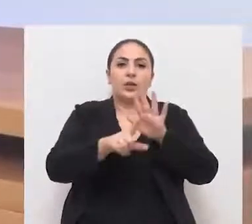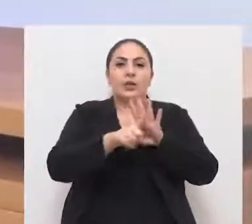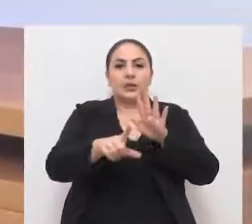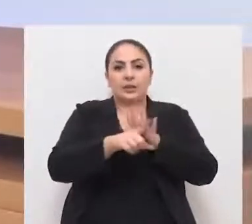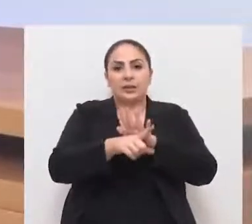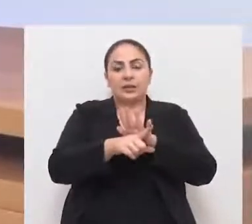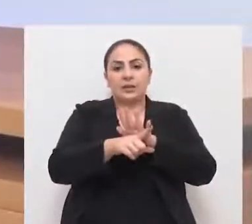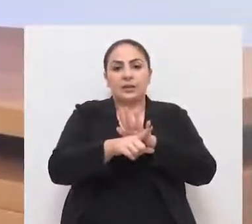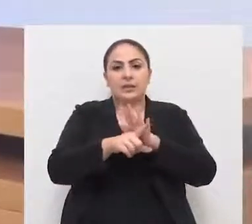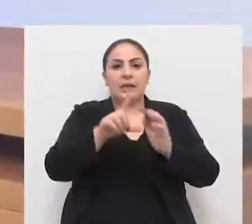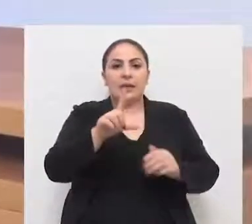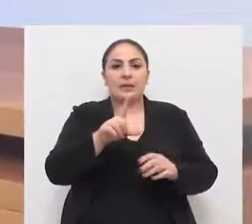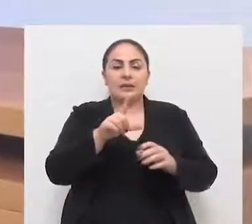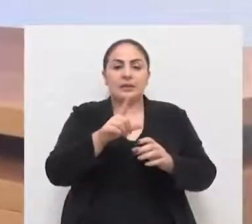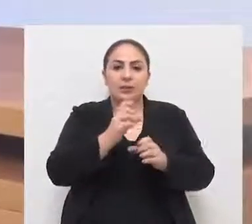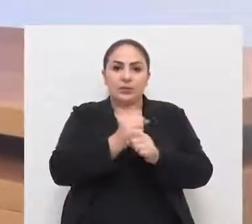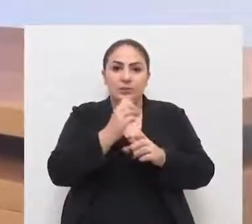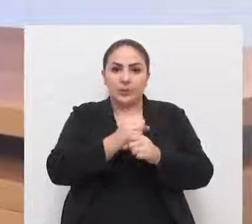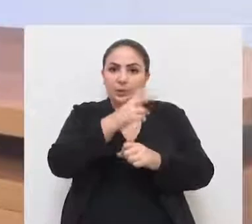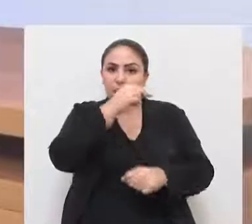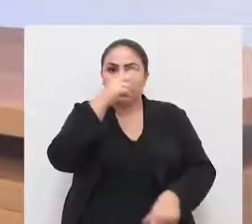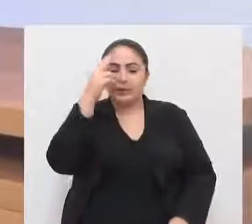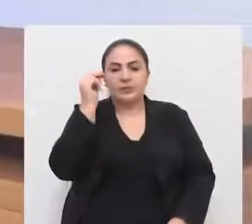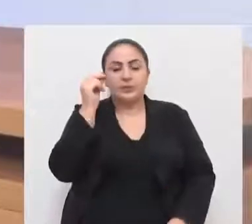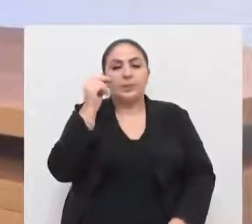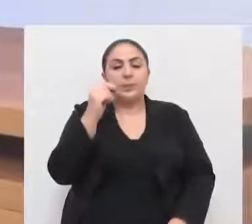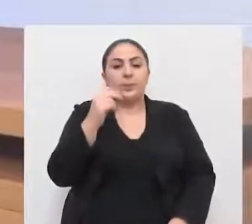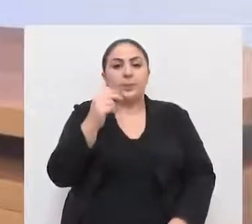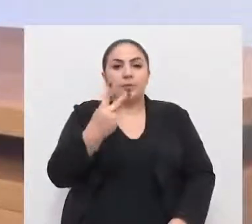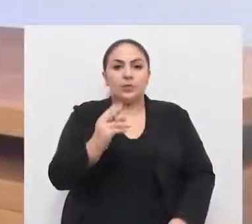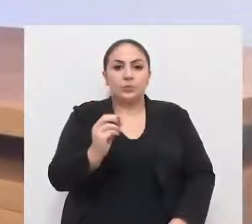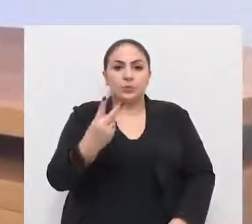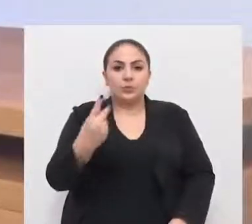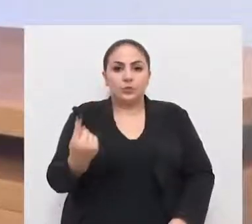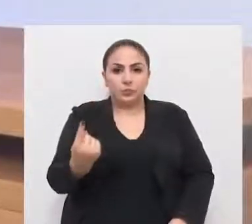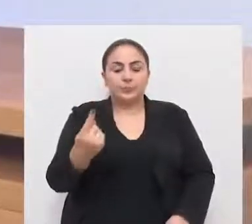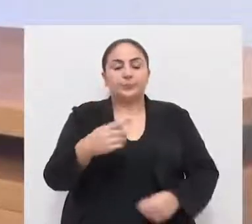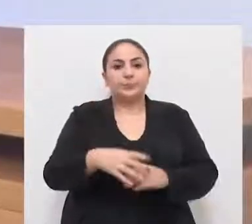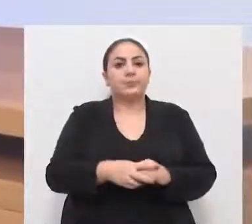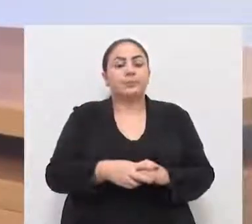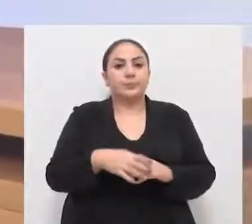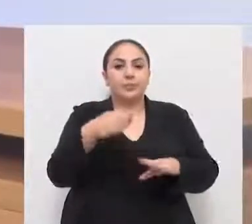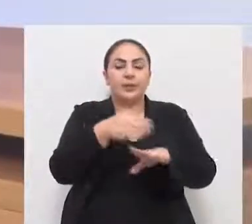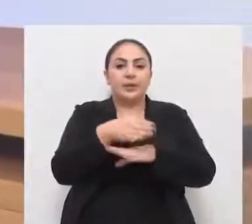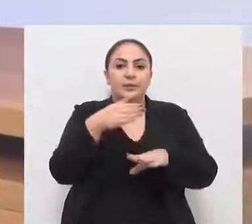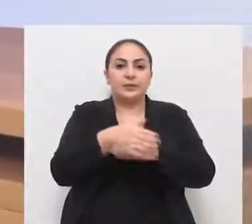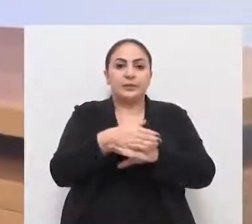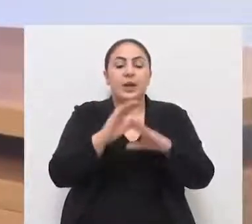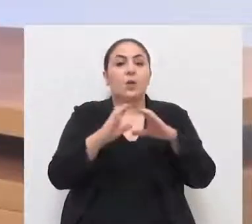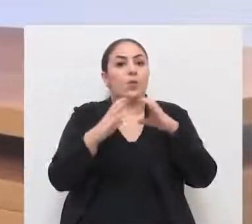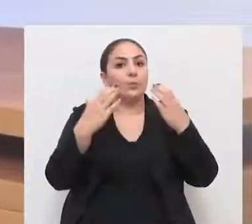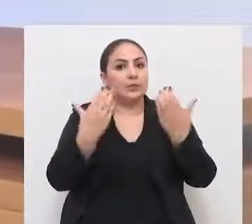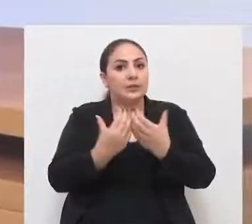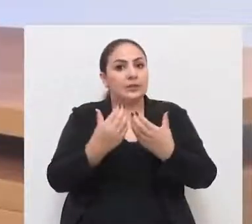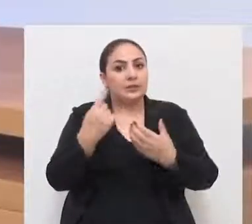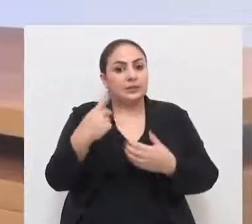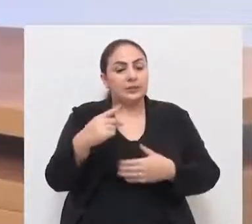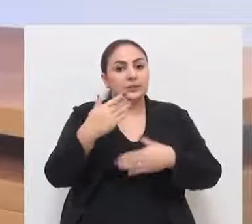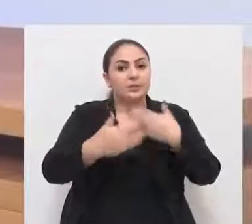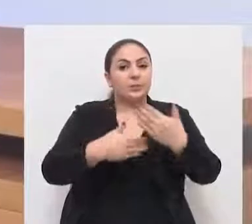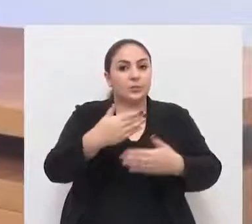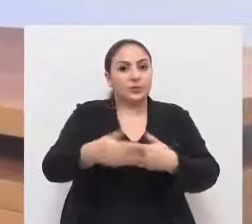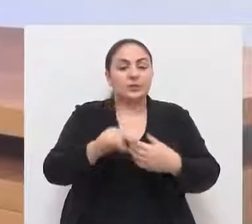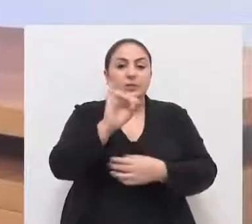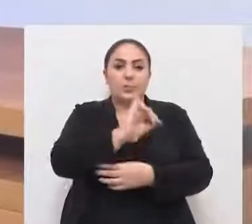de Diretrizes Orçamentárias do município para 2021. E a participação da comunidade neste processo